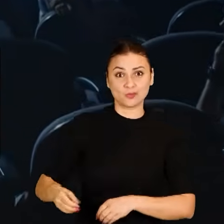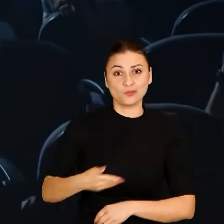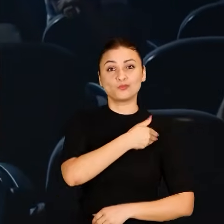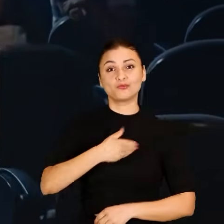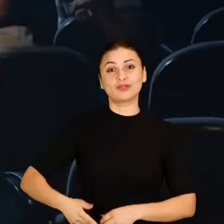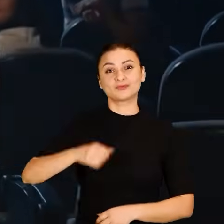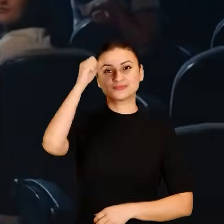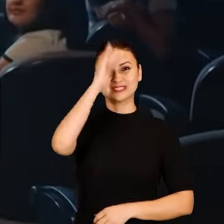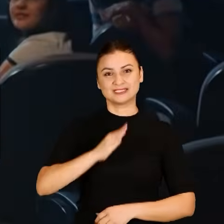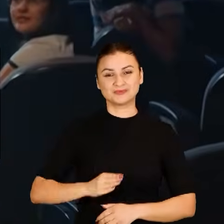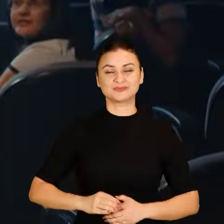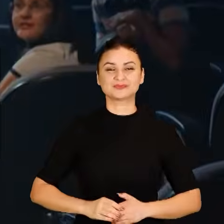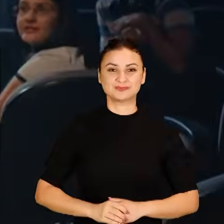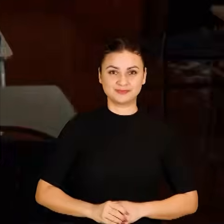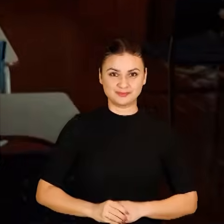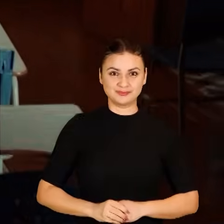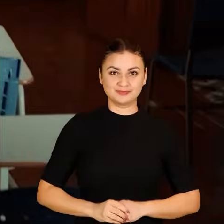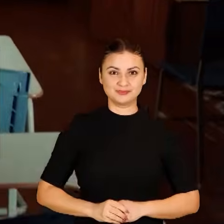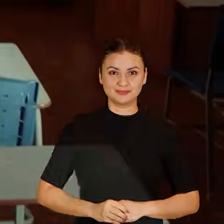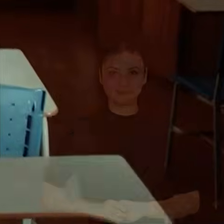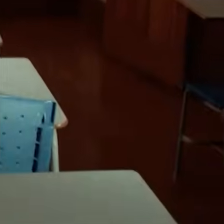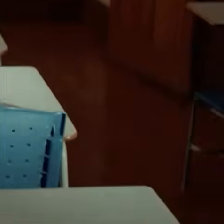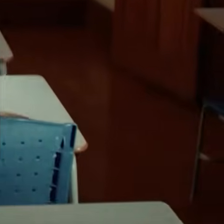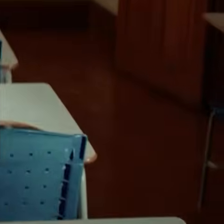Ministério da Educação, Governo do Brasil.